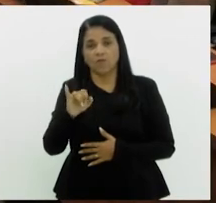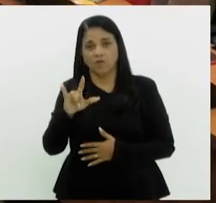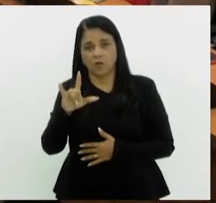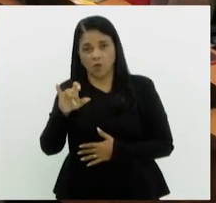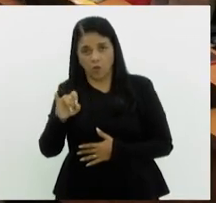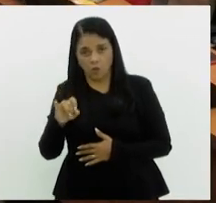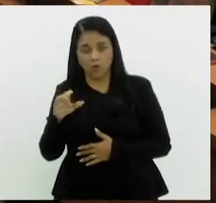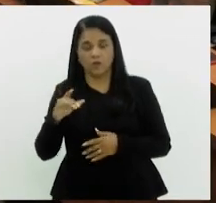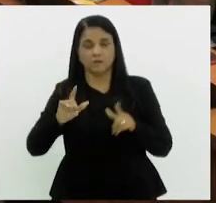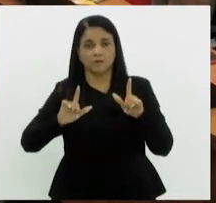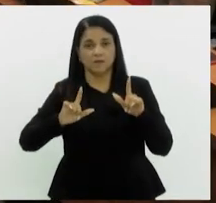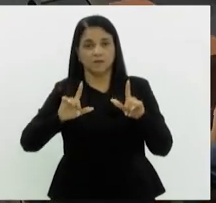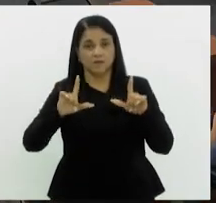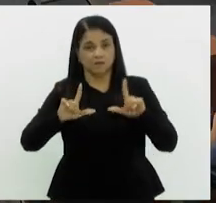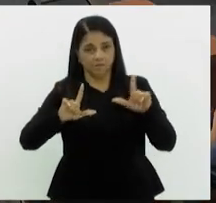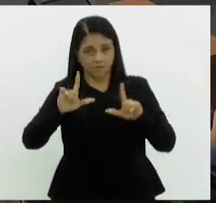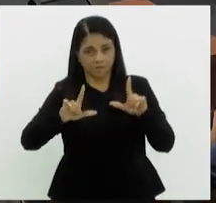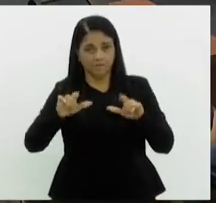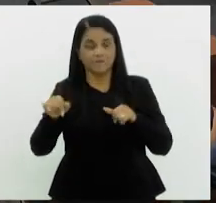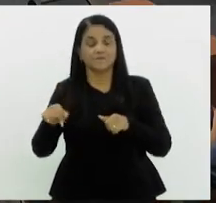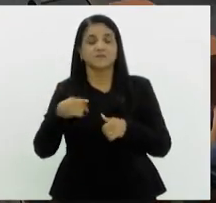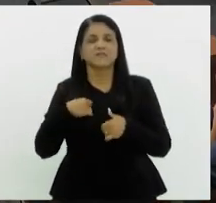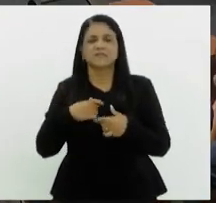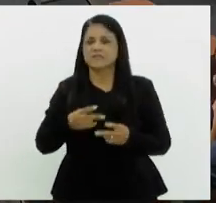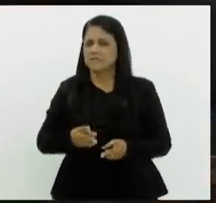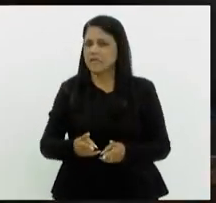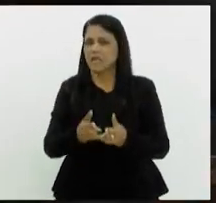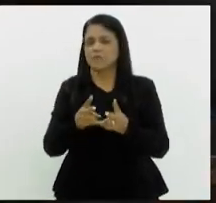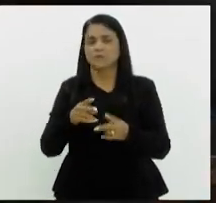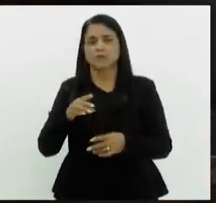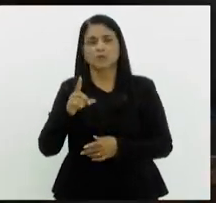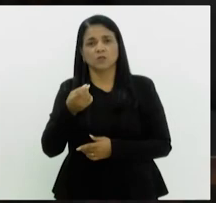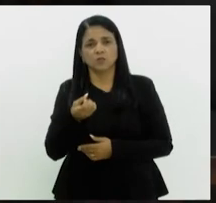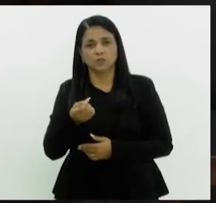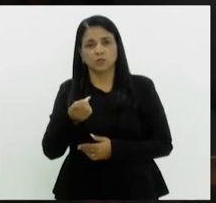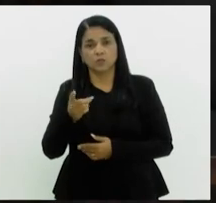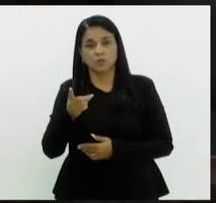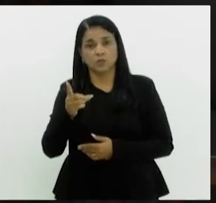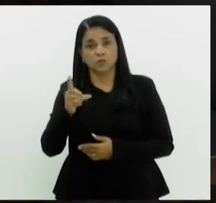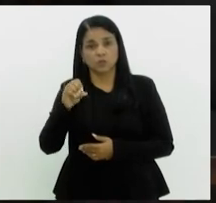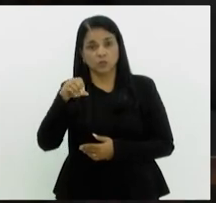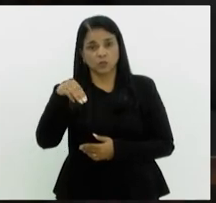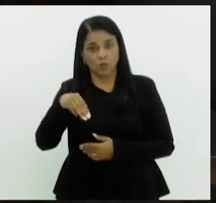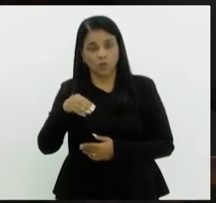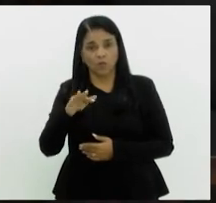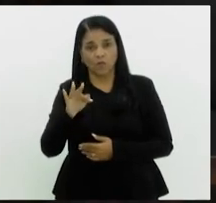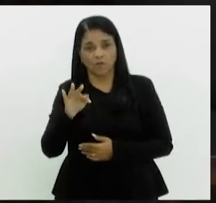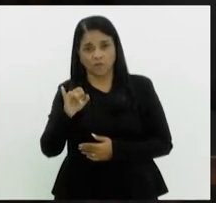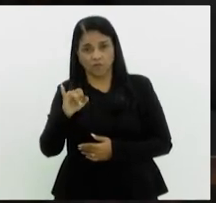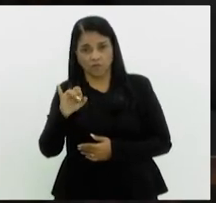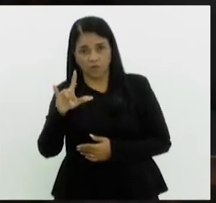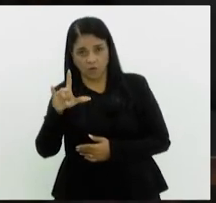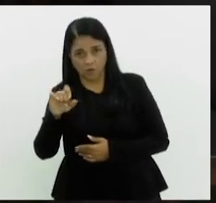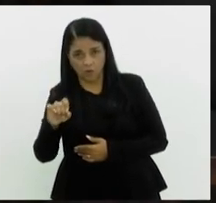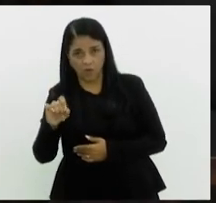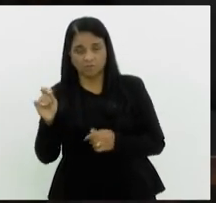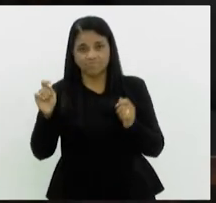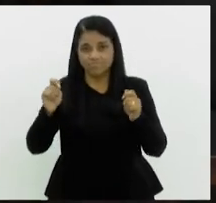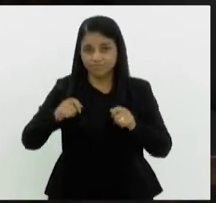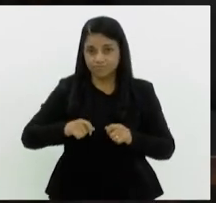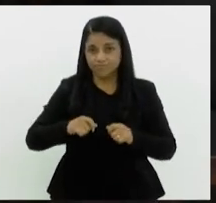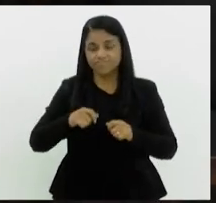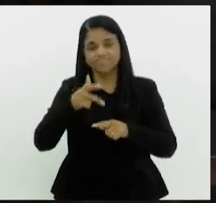que, desde sempre, Dom Filó tem realizado essa possibilidade de